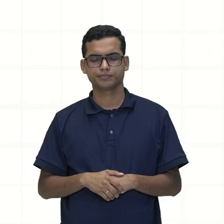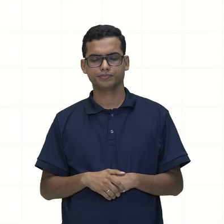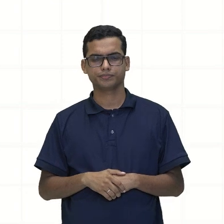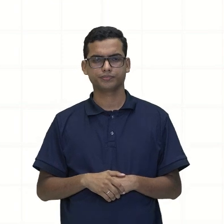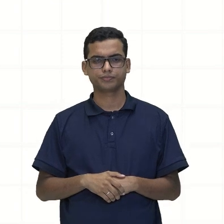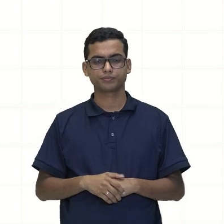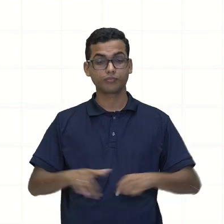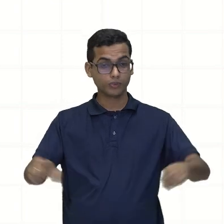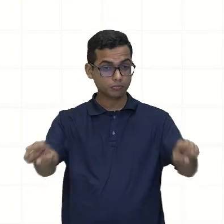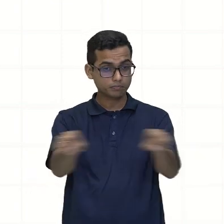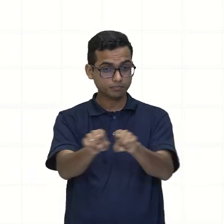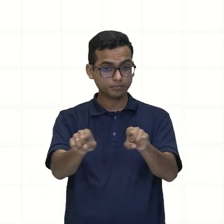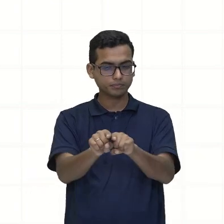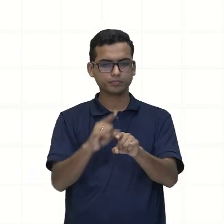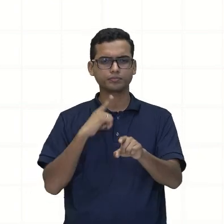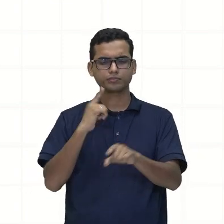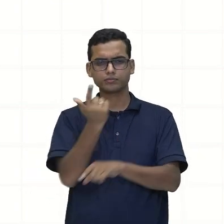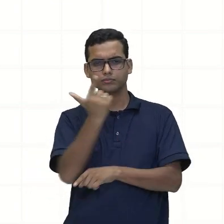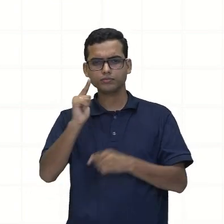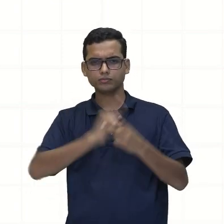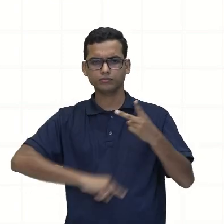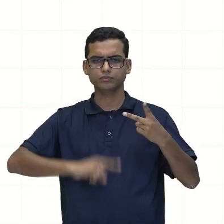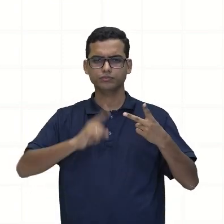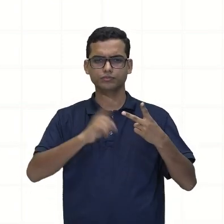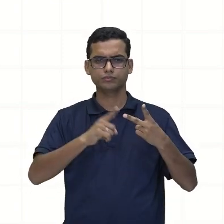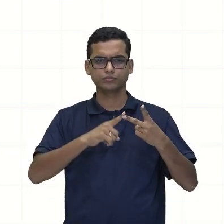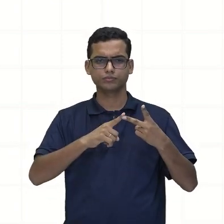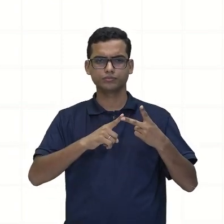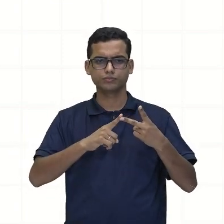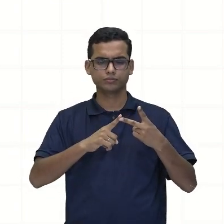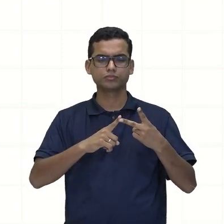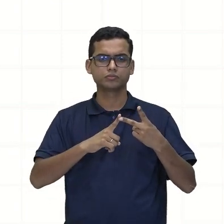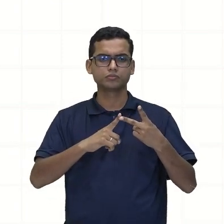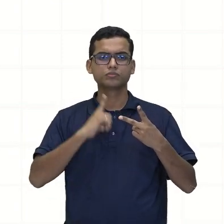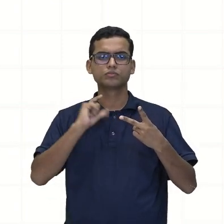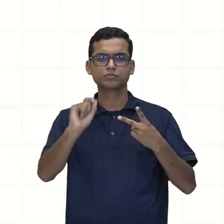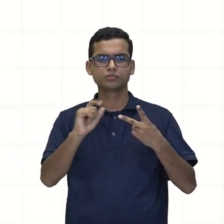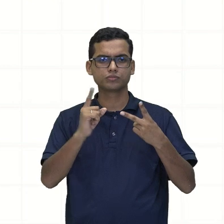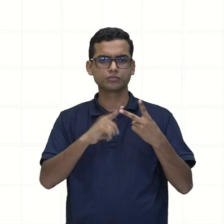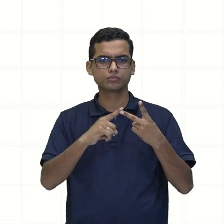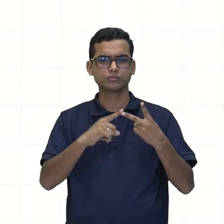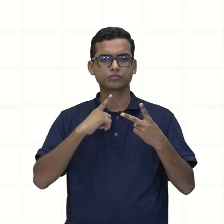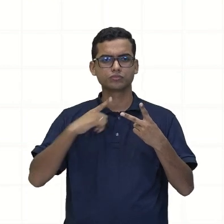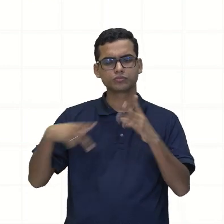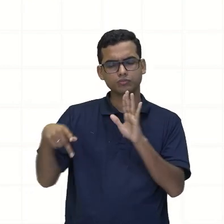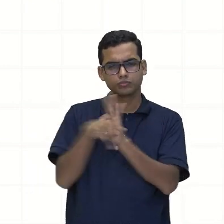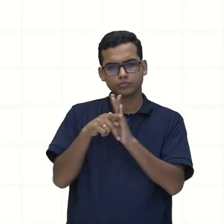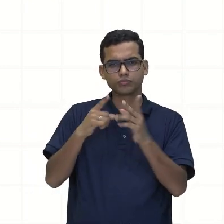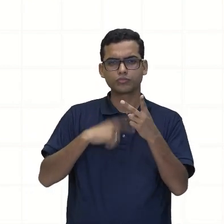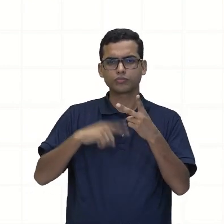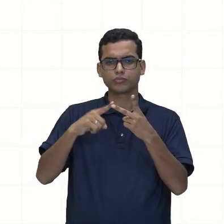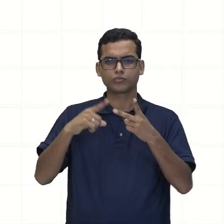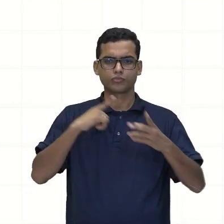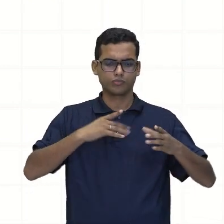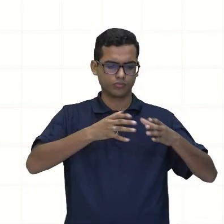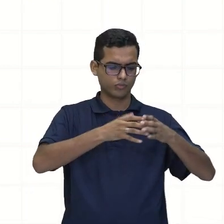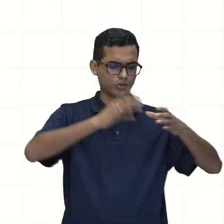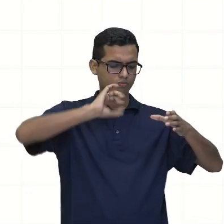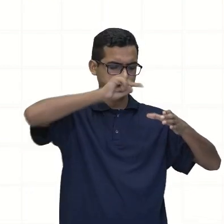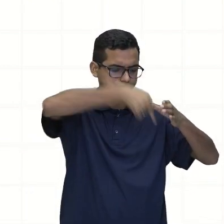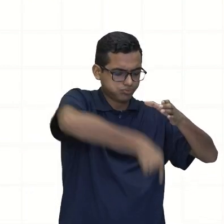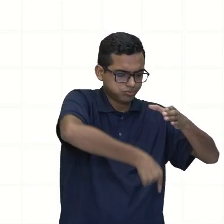de água a partir dos poços ou nascentes, certo? Mas aí o que predomina é